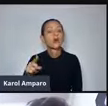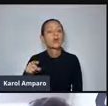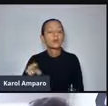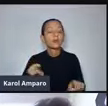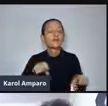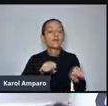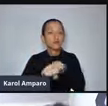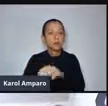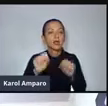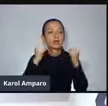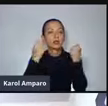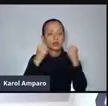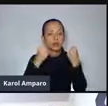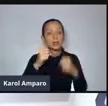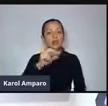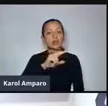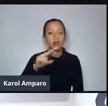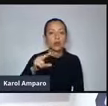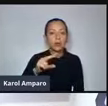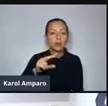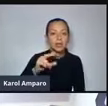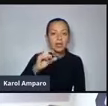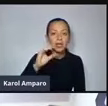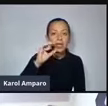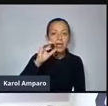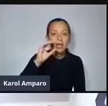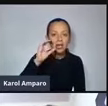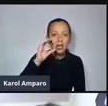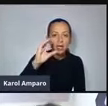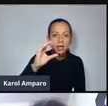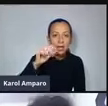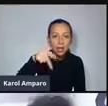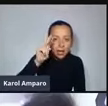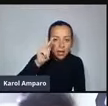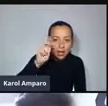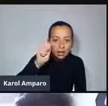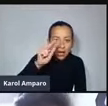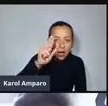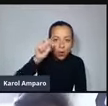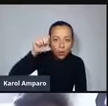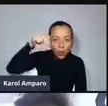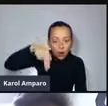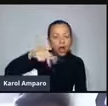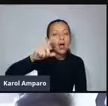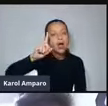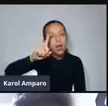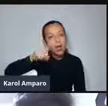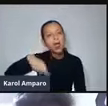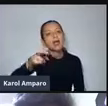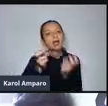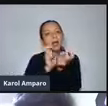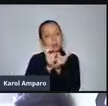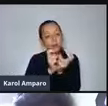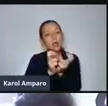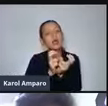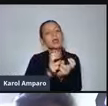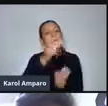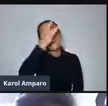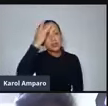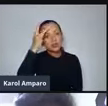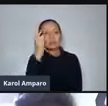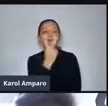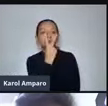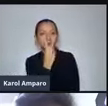Educação Física, na pesquisa dele de capoeira e deficiência visual. Então, gente, não perca, amanhã,